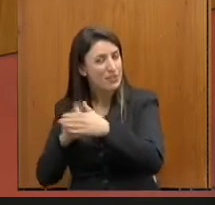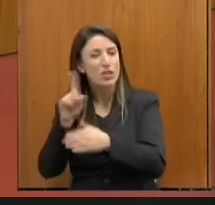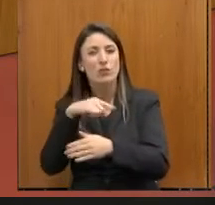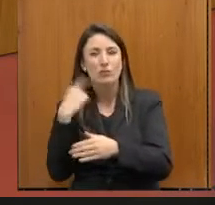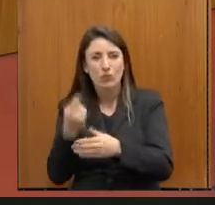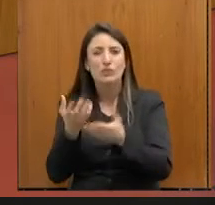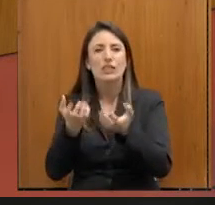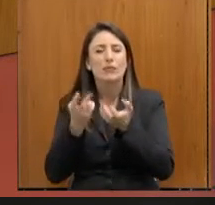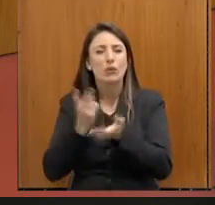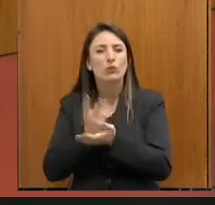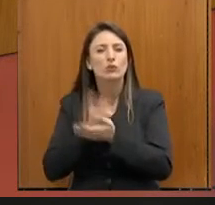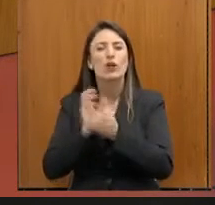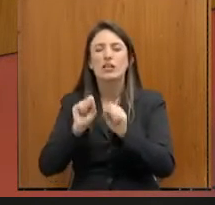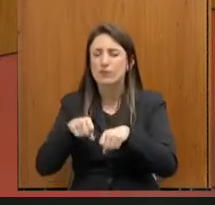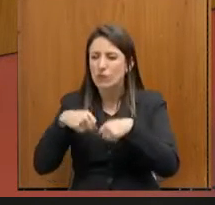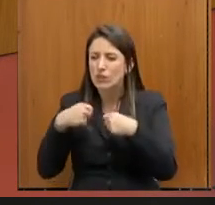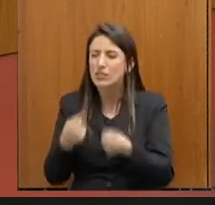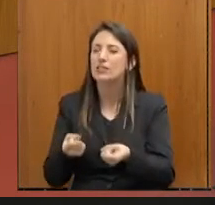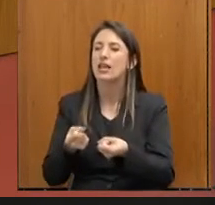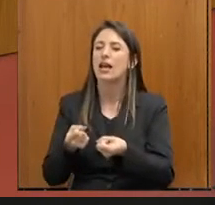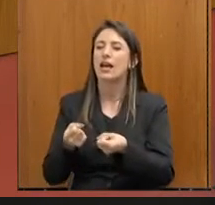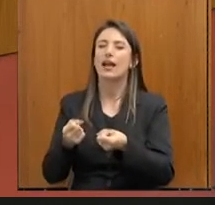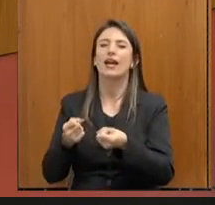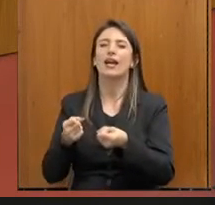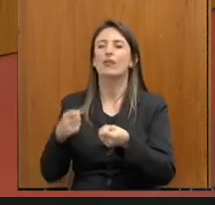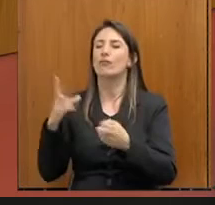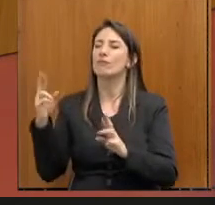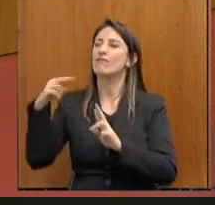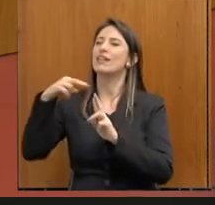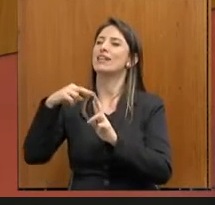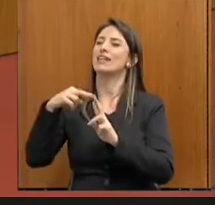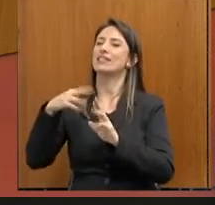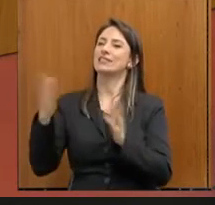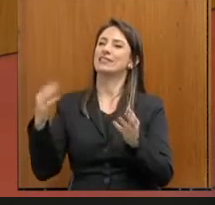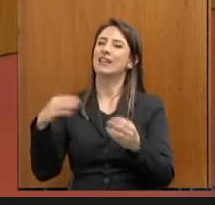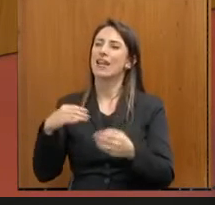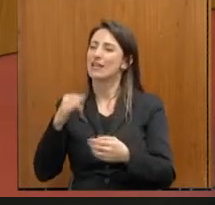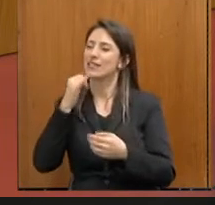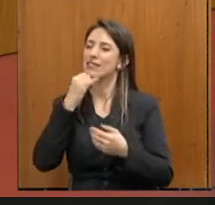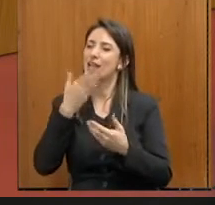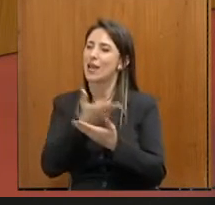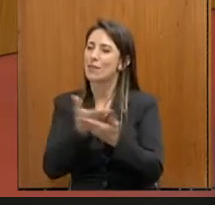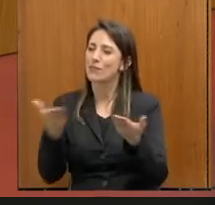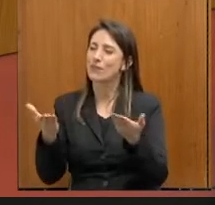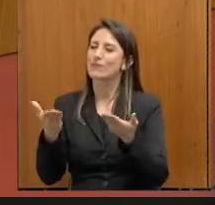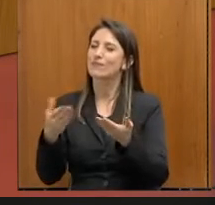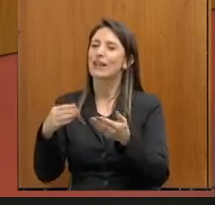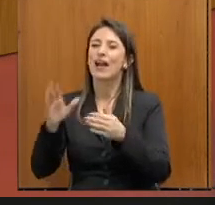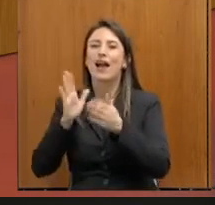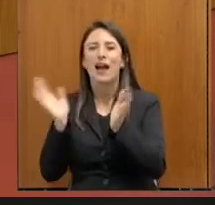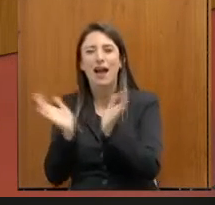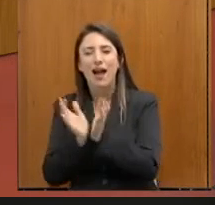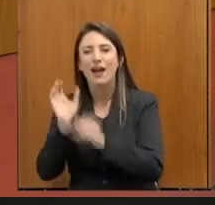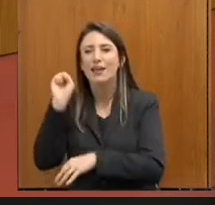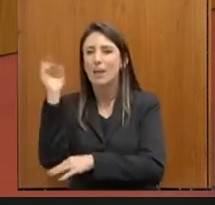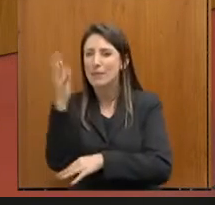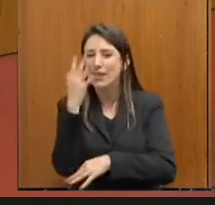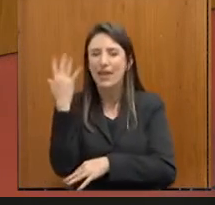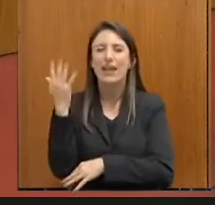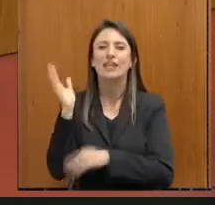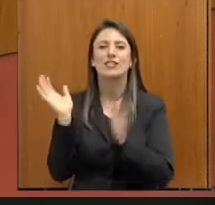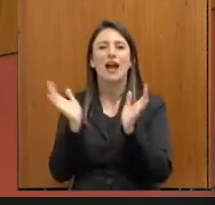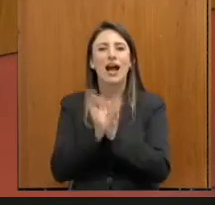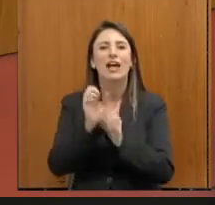Desse exemplo na área de ambiente Desse exemplo na área social e descer exemplo na área de governança